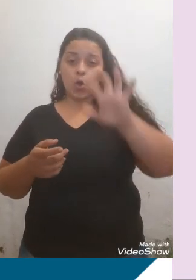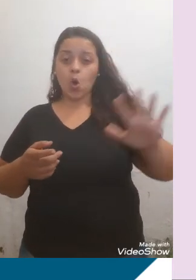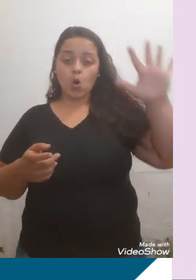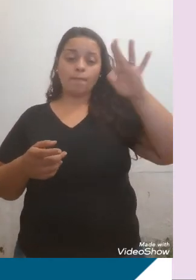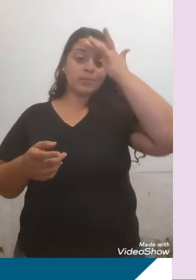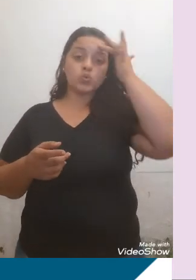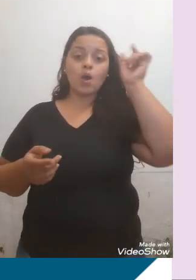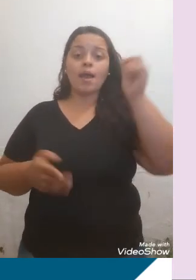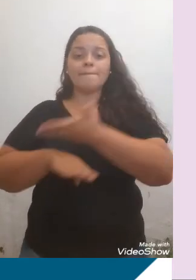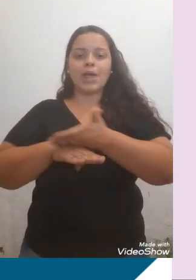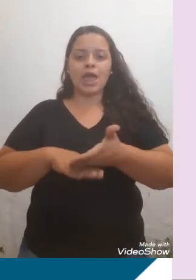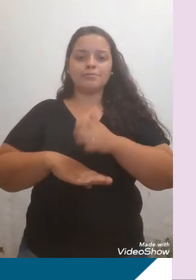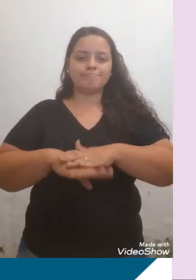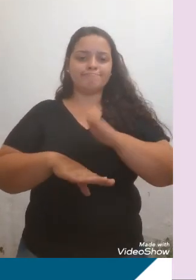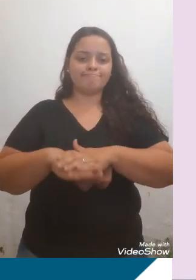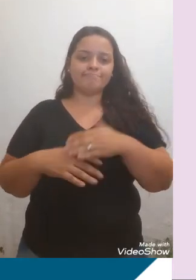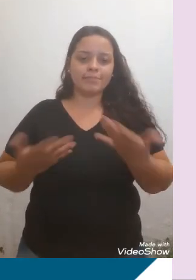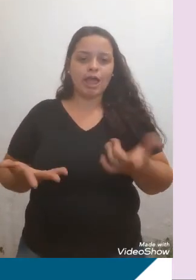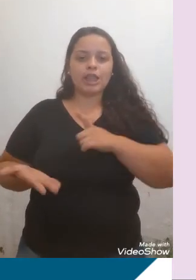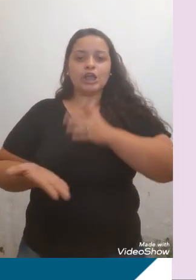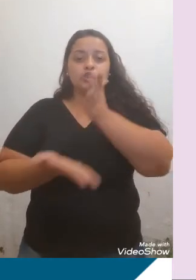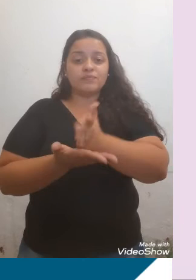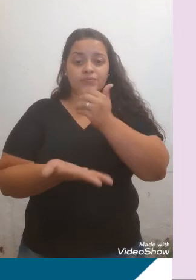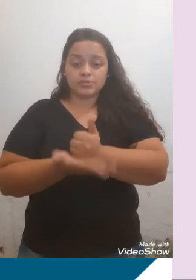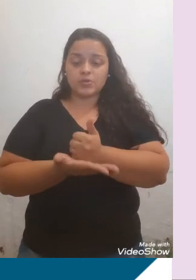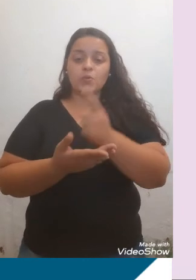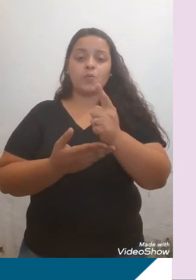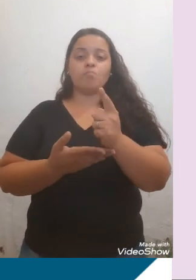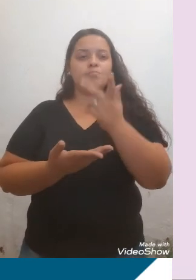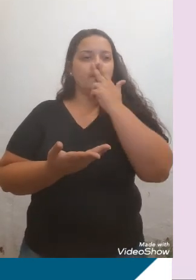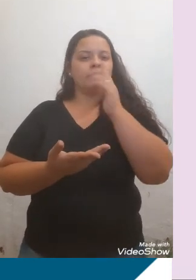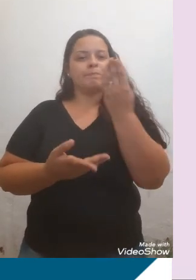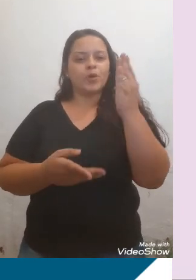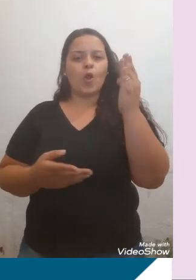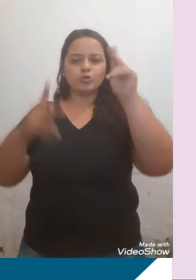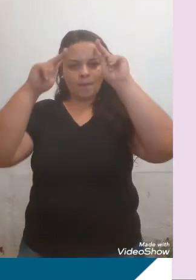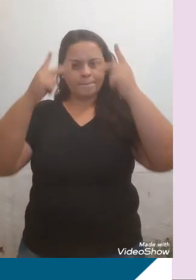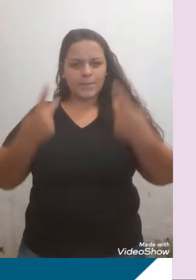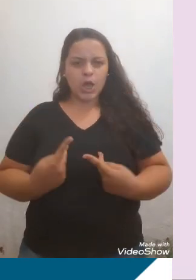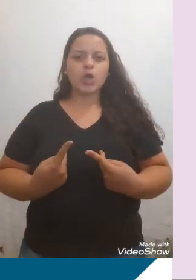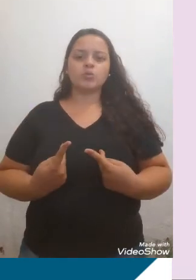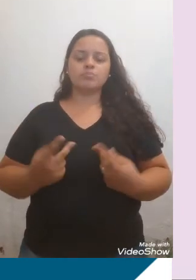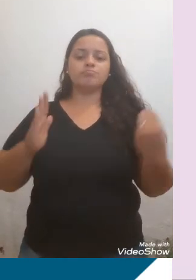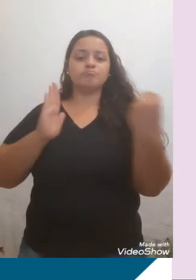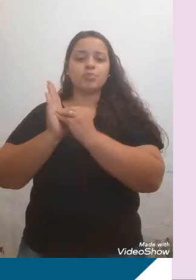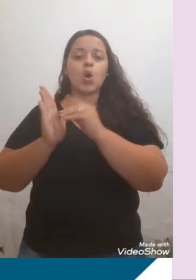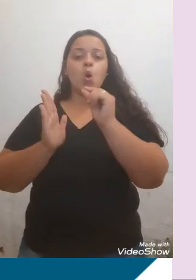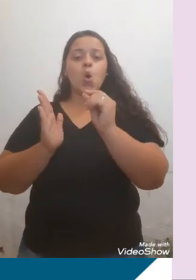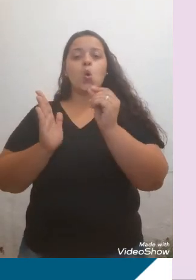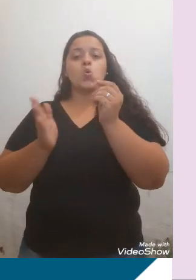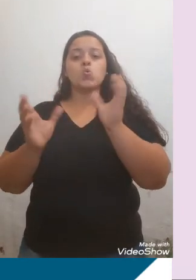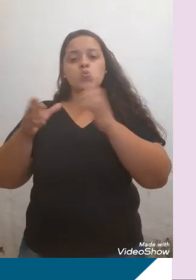por pessoas brancas. Então, essa divisão biológica, dos seres humanos colocava